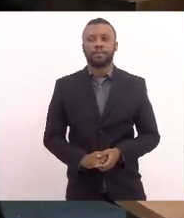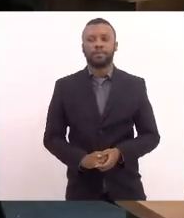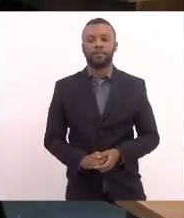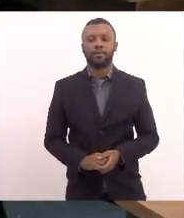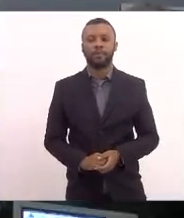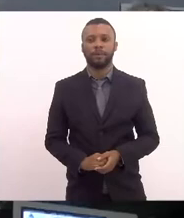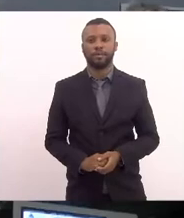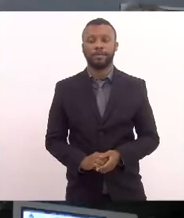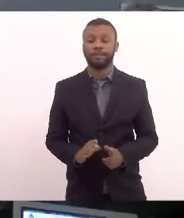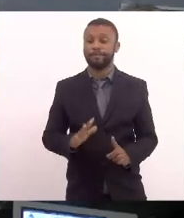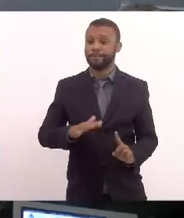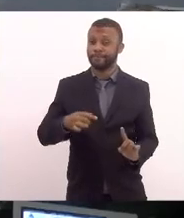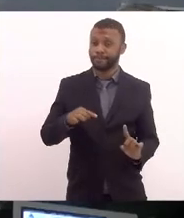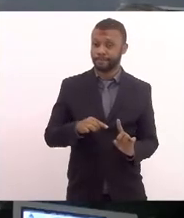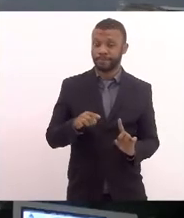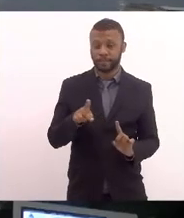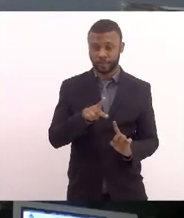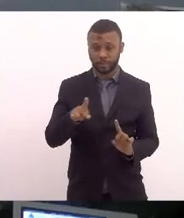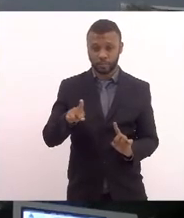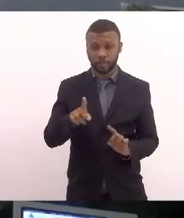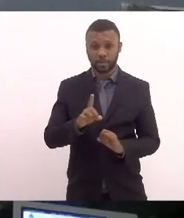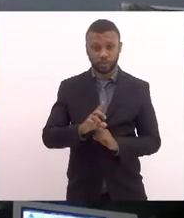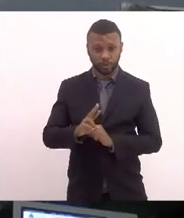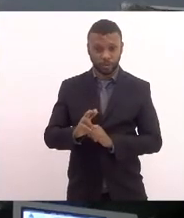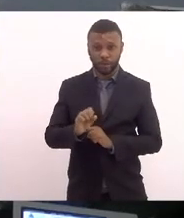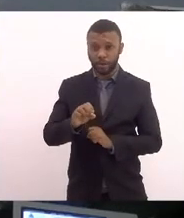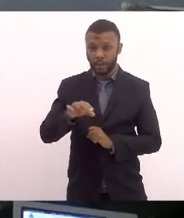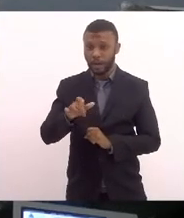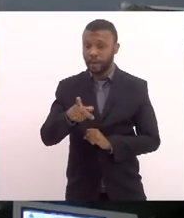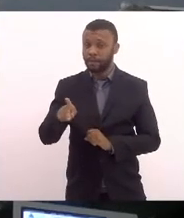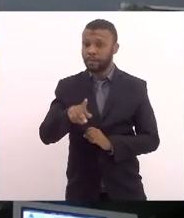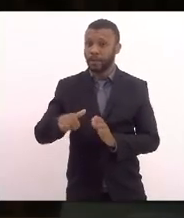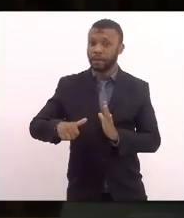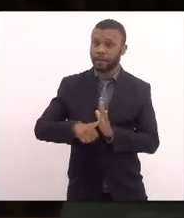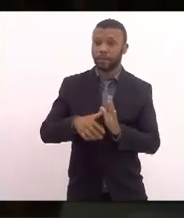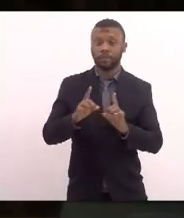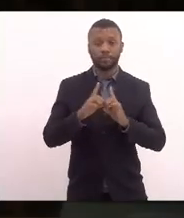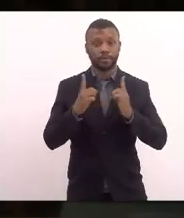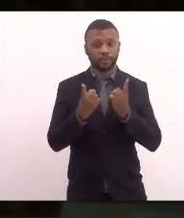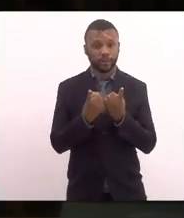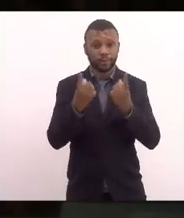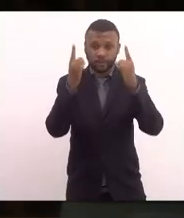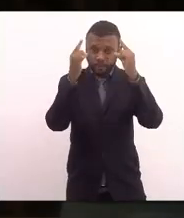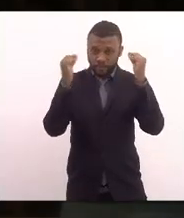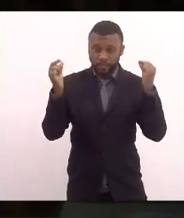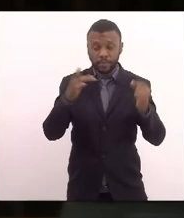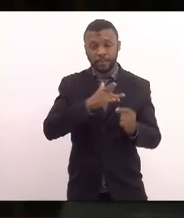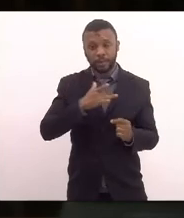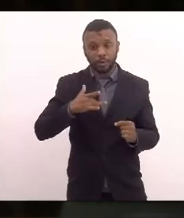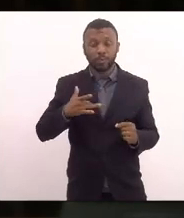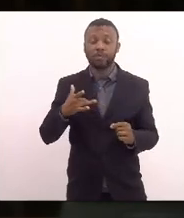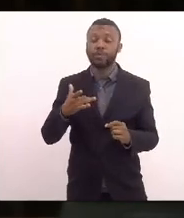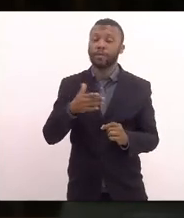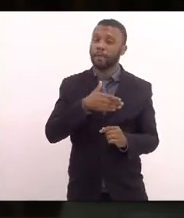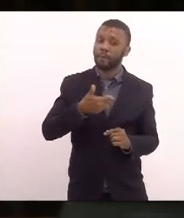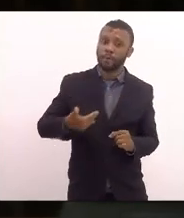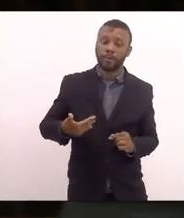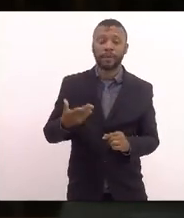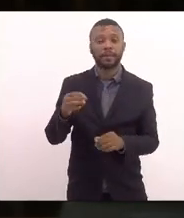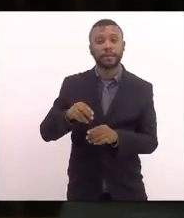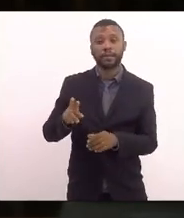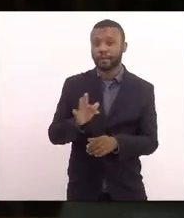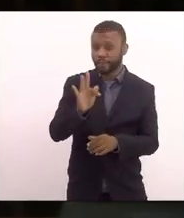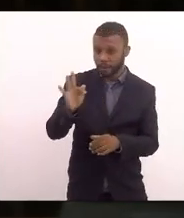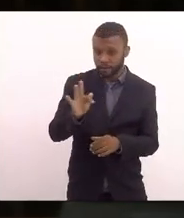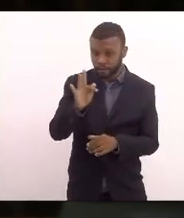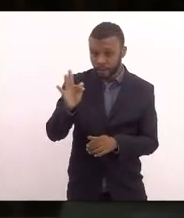A professora doutora Sônia Acioli é professora associada do Departamento de Enfermagem e Saúde Pública da Faculdade de